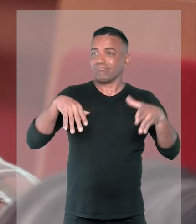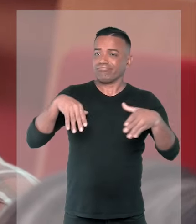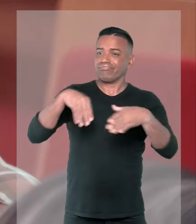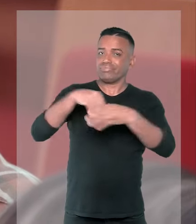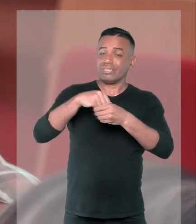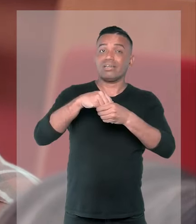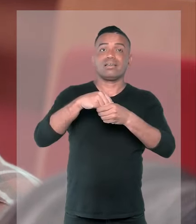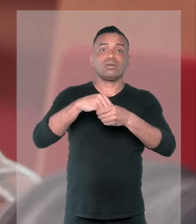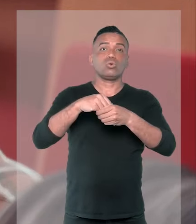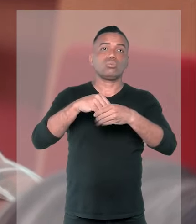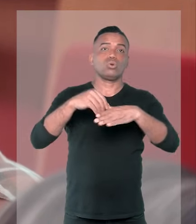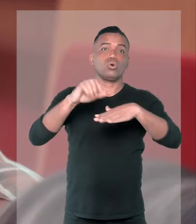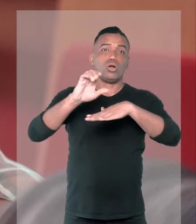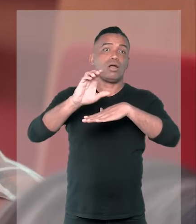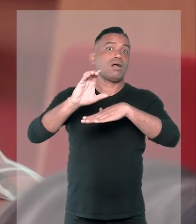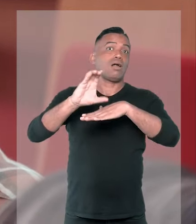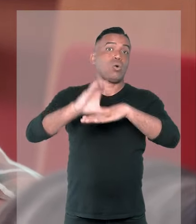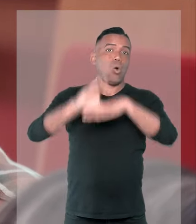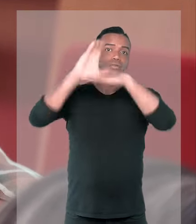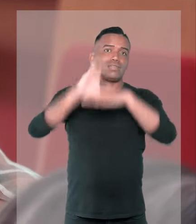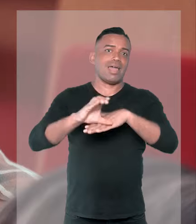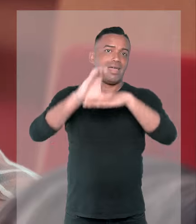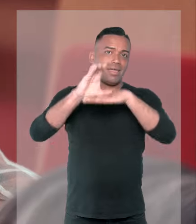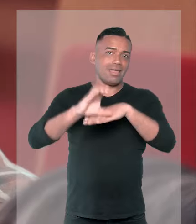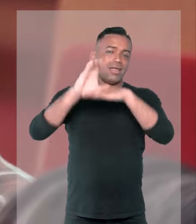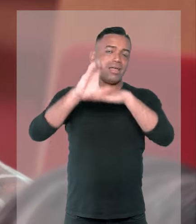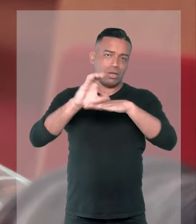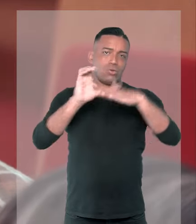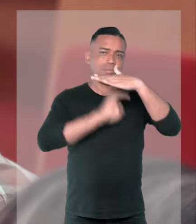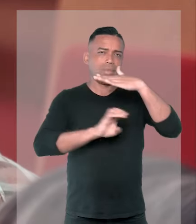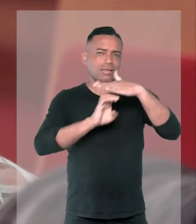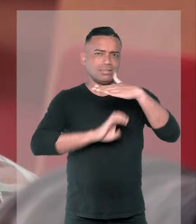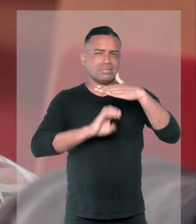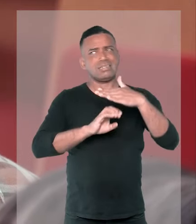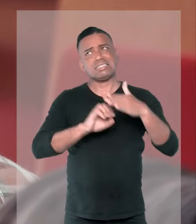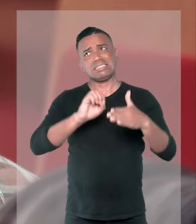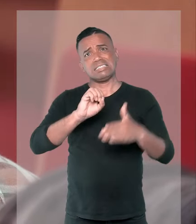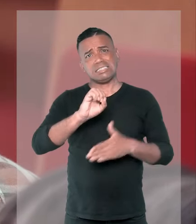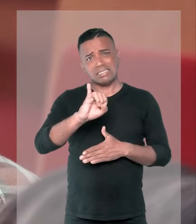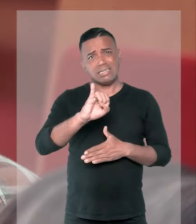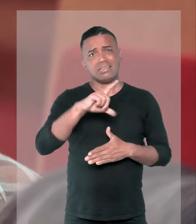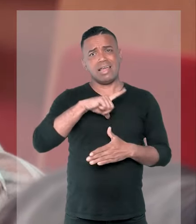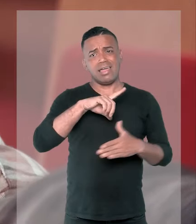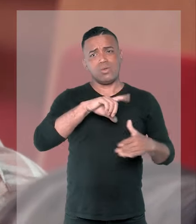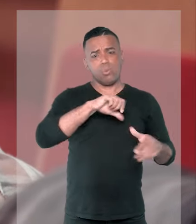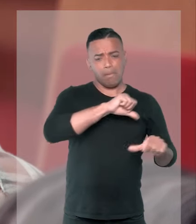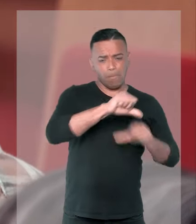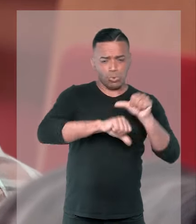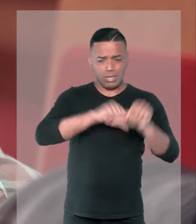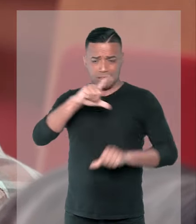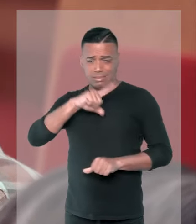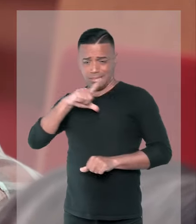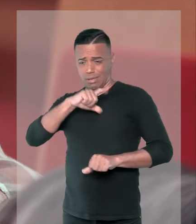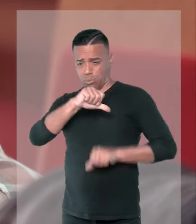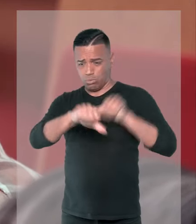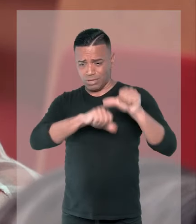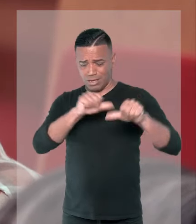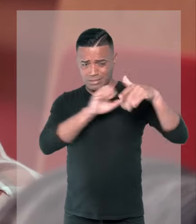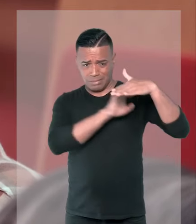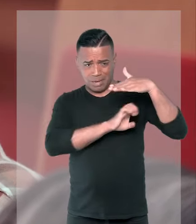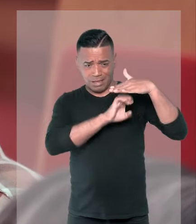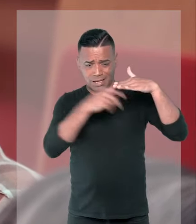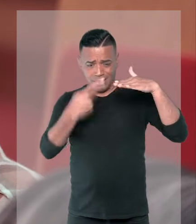conselhos de empresa é como que você vê isso se existe uma transição né dessas empresas que a gente tem